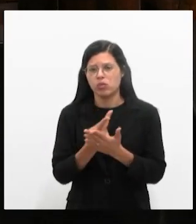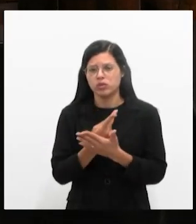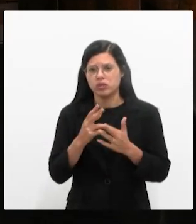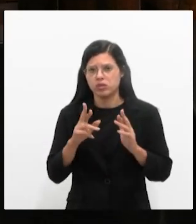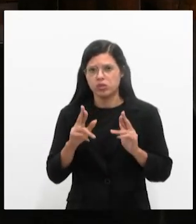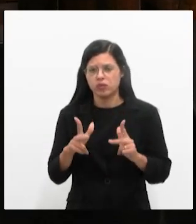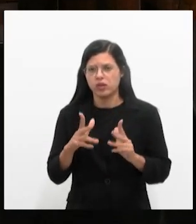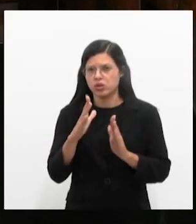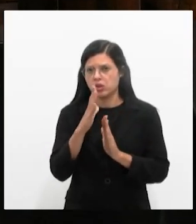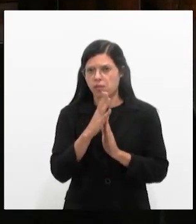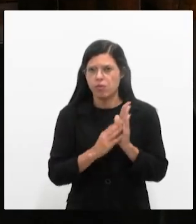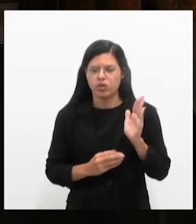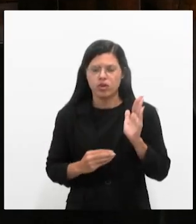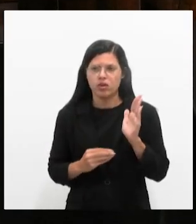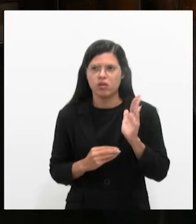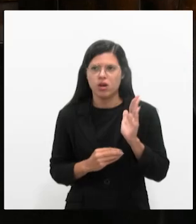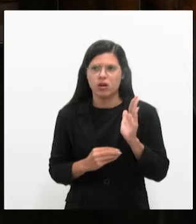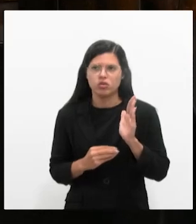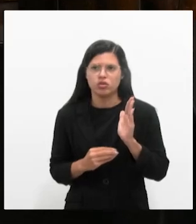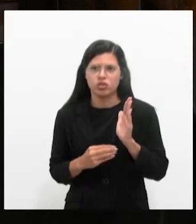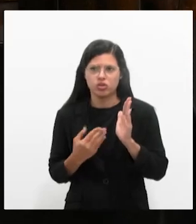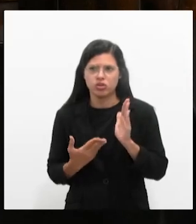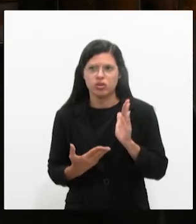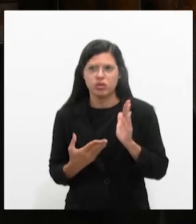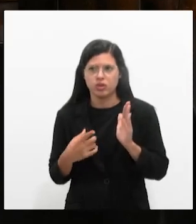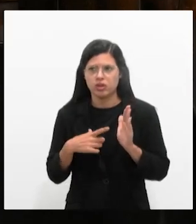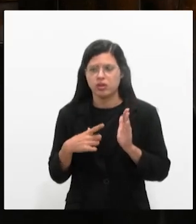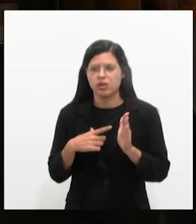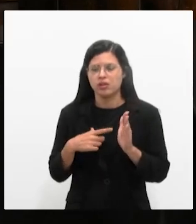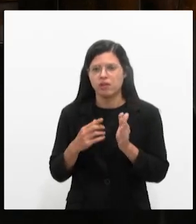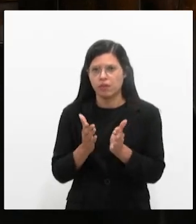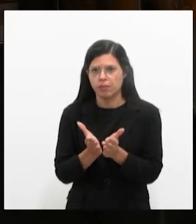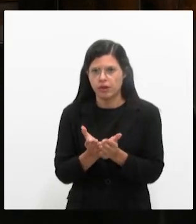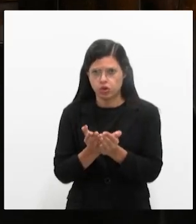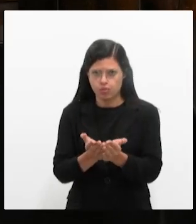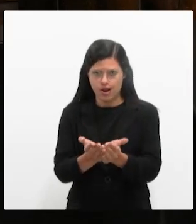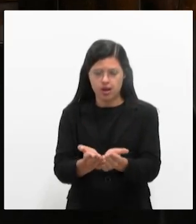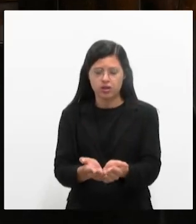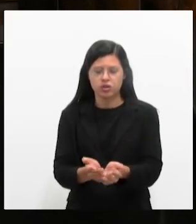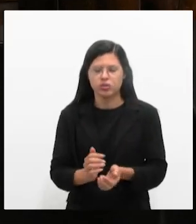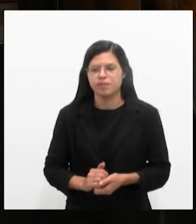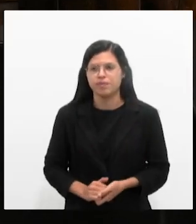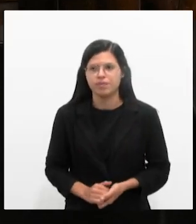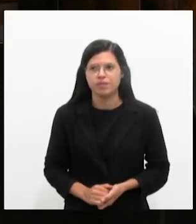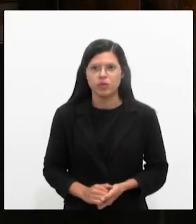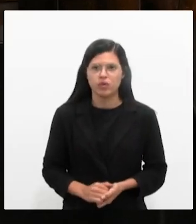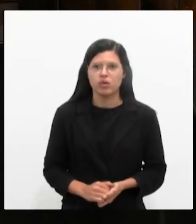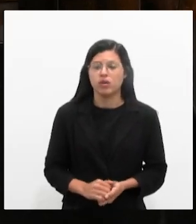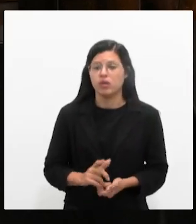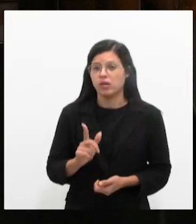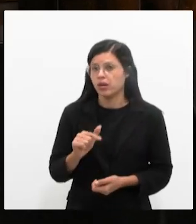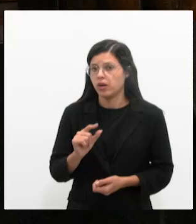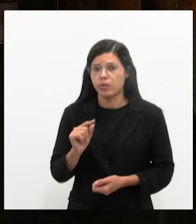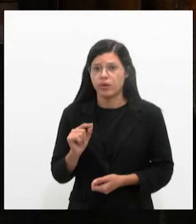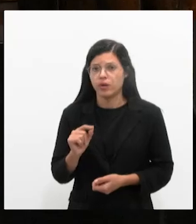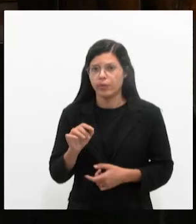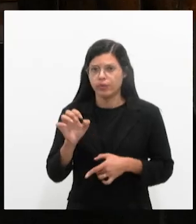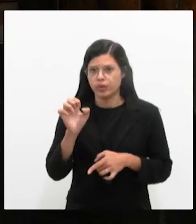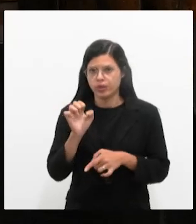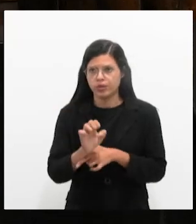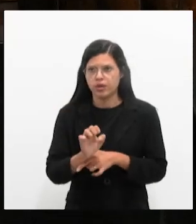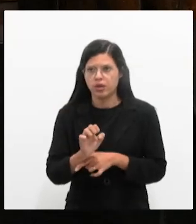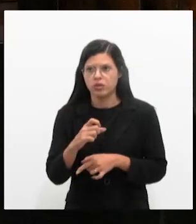da modelagem que foi adotada para as barcas. Isto é, o Estado vai ficar